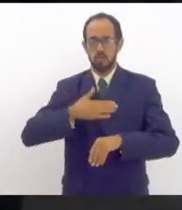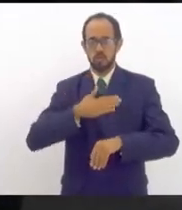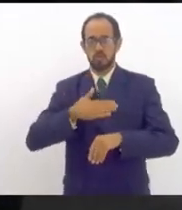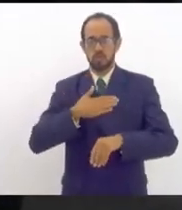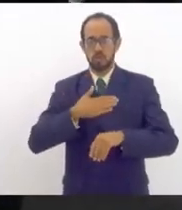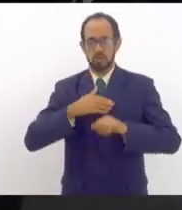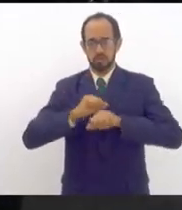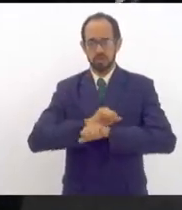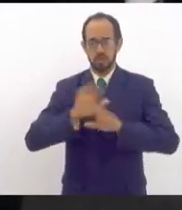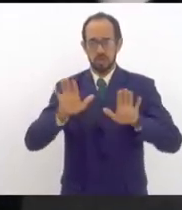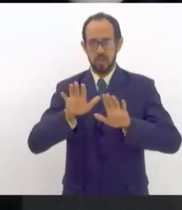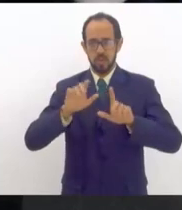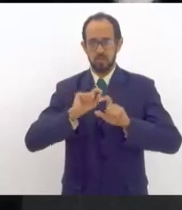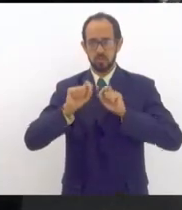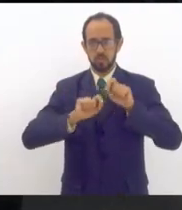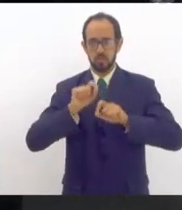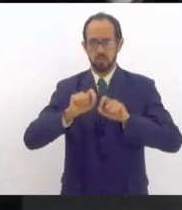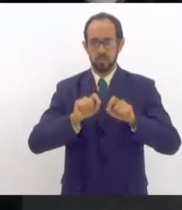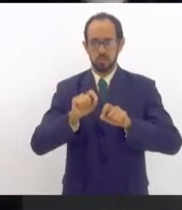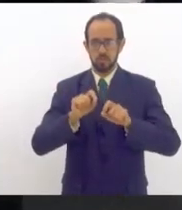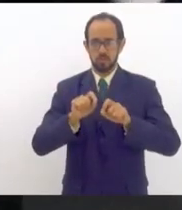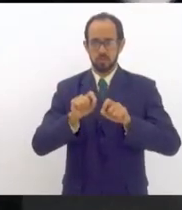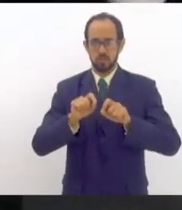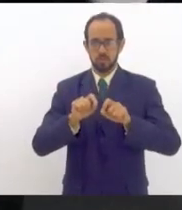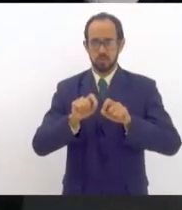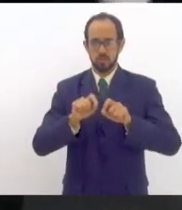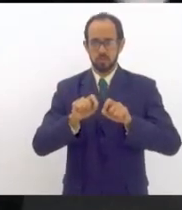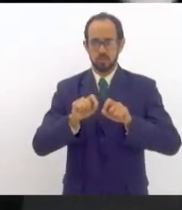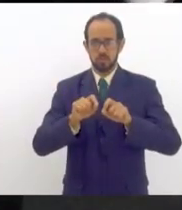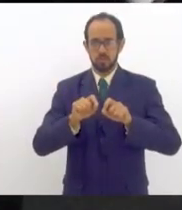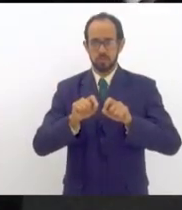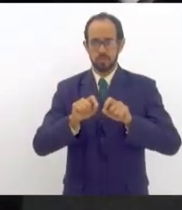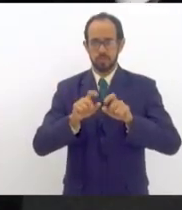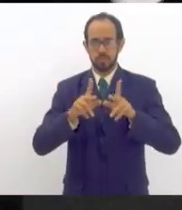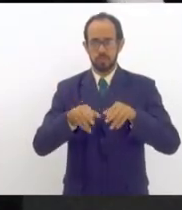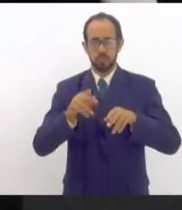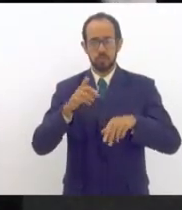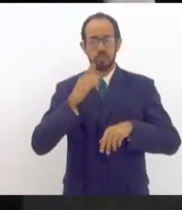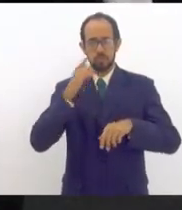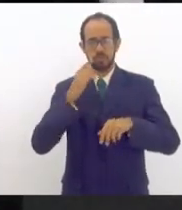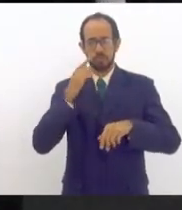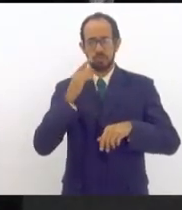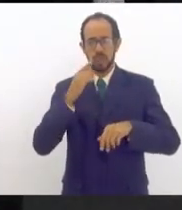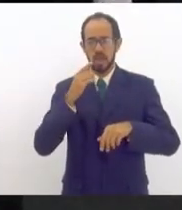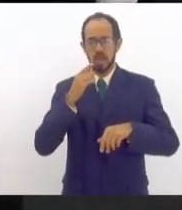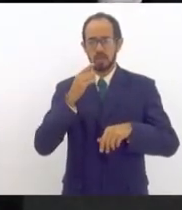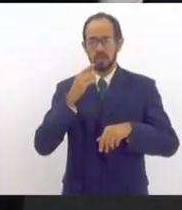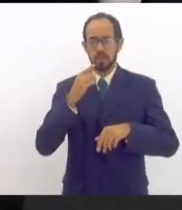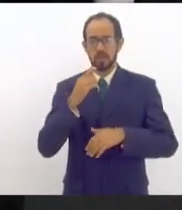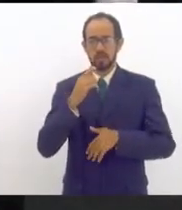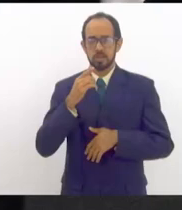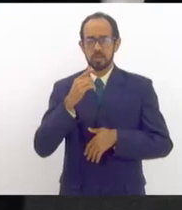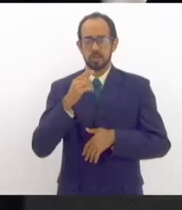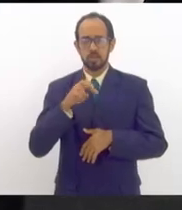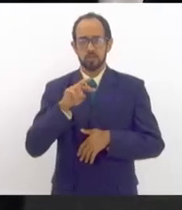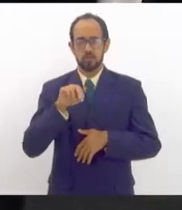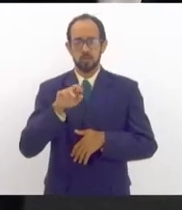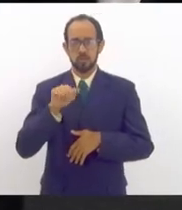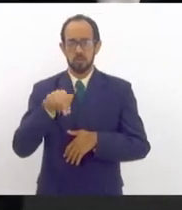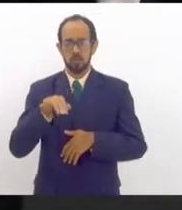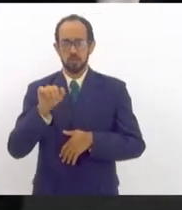bem claro pegando também a observação da Nobre deputada Verônica